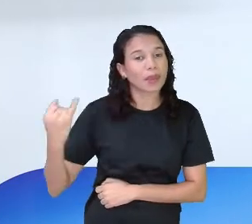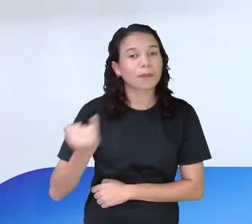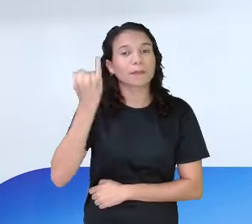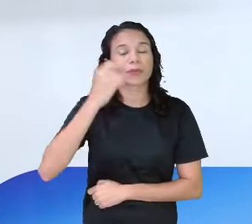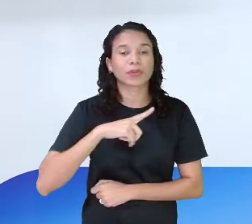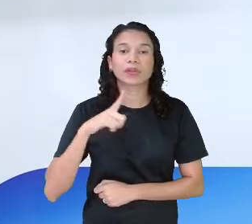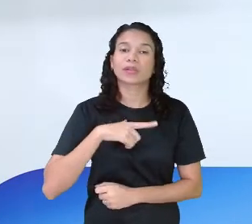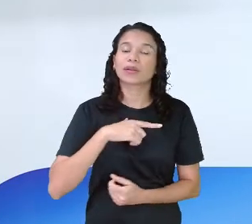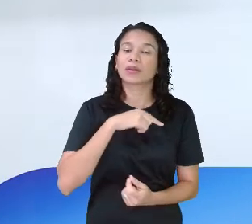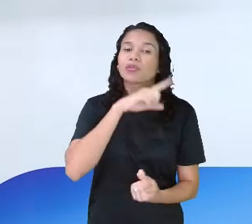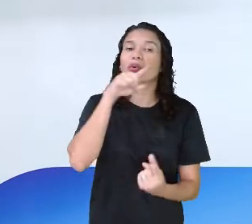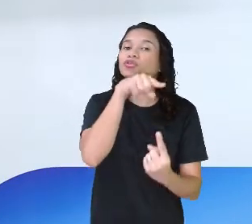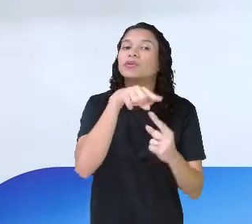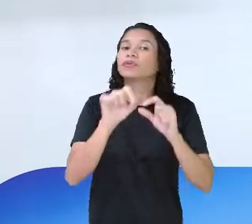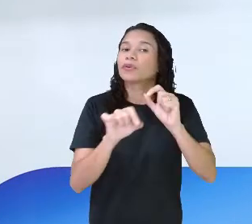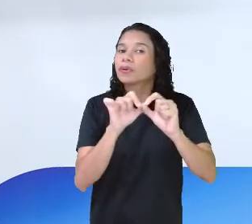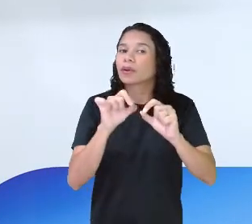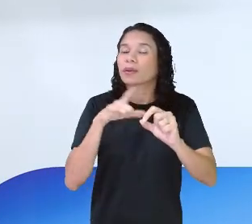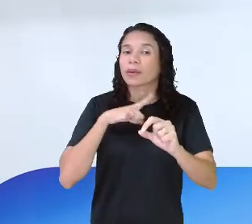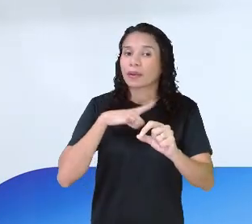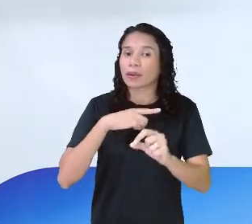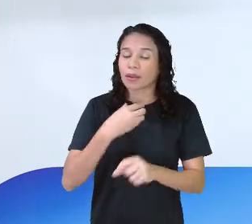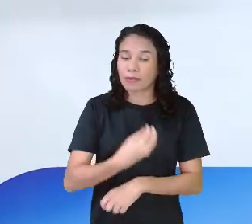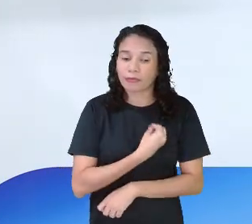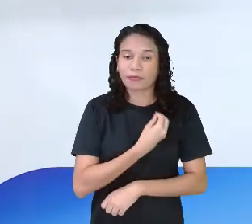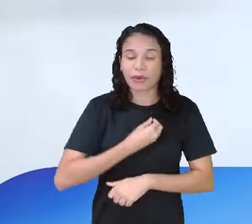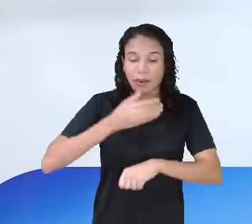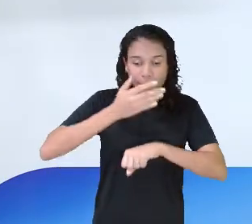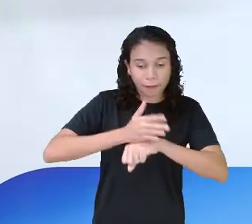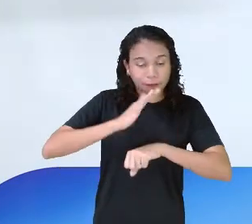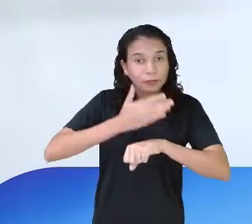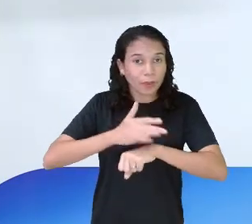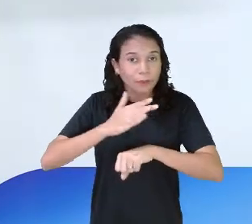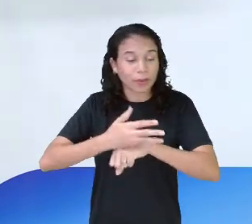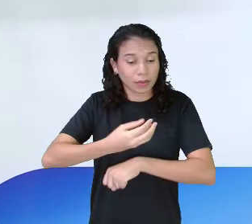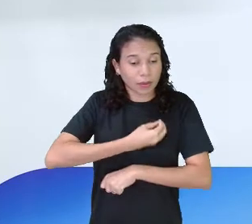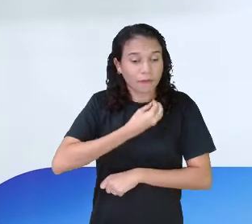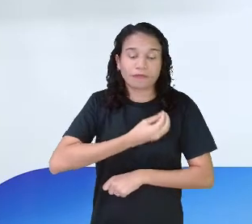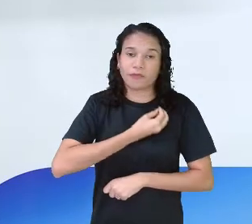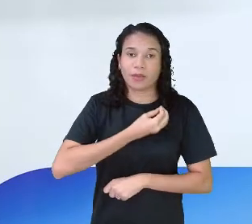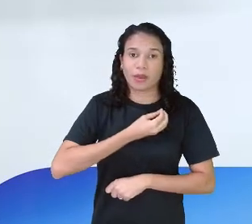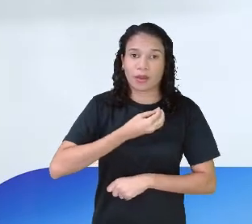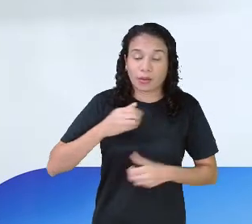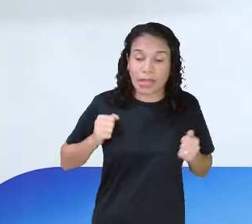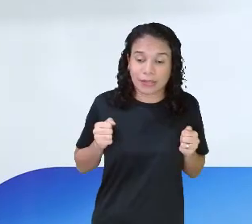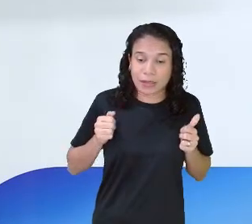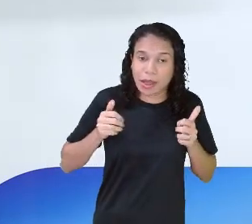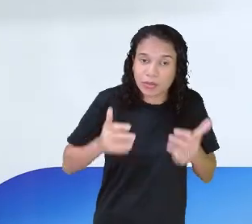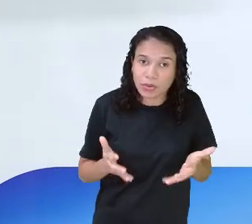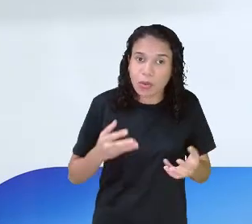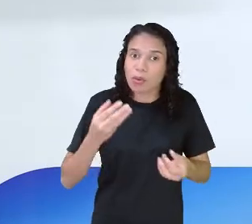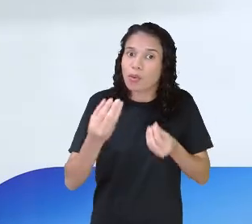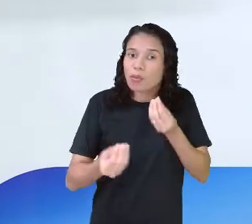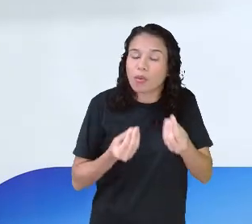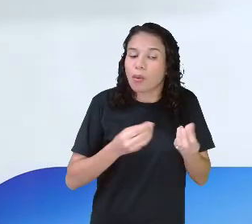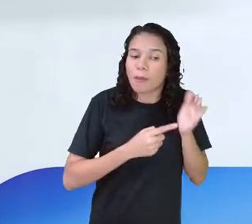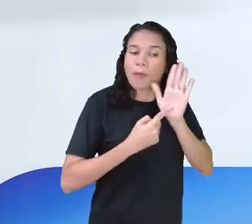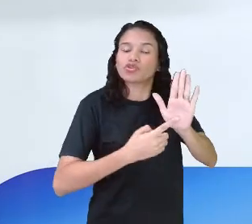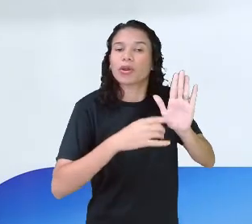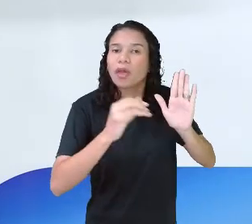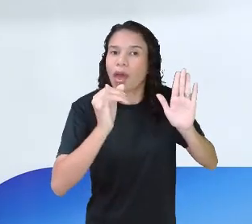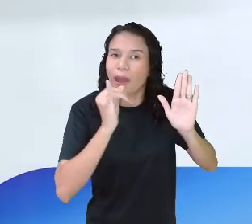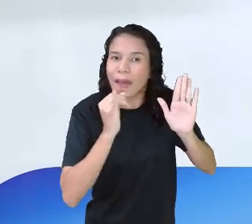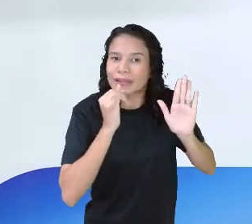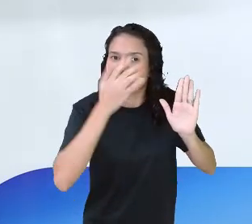ela dava para que o seu funcionamento, a sua existência, ela se visse de marco, para que as outras